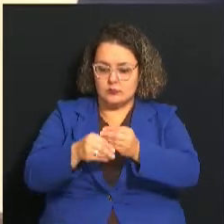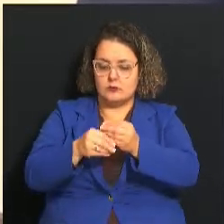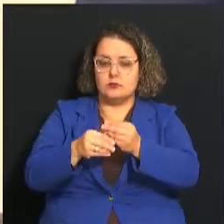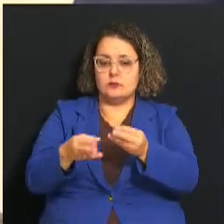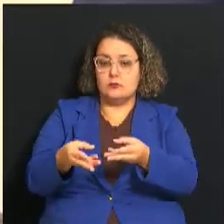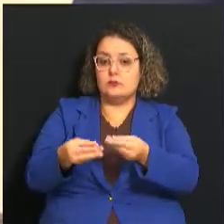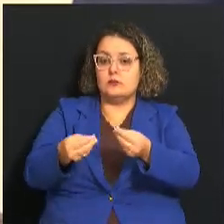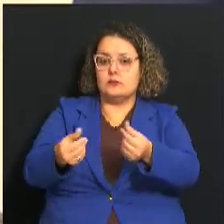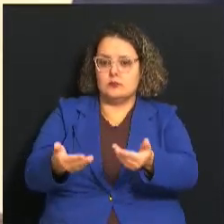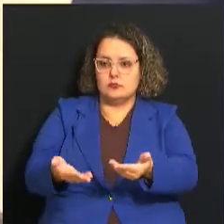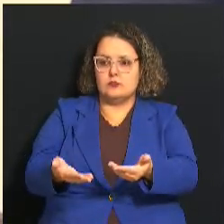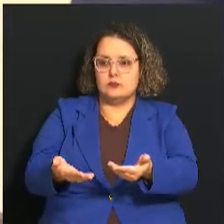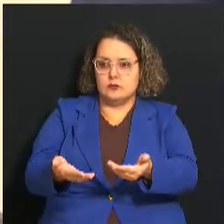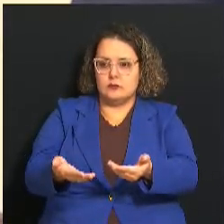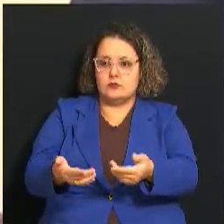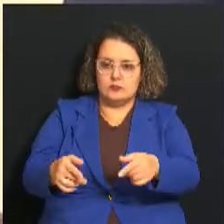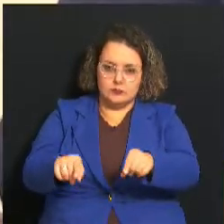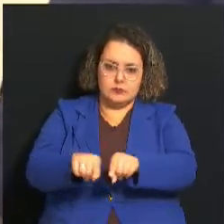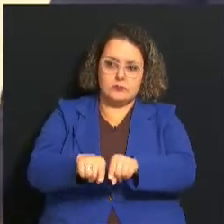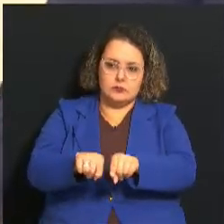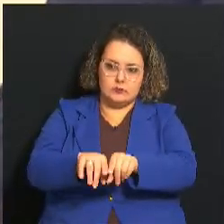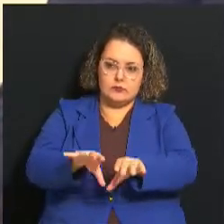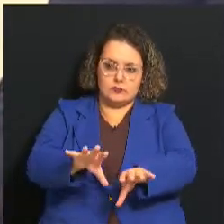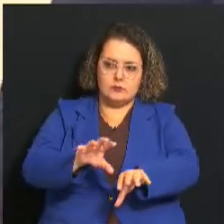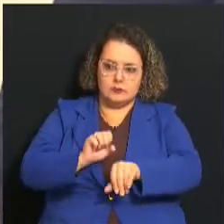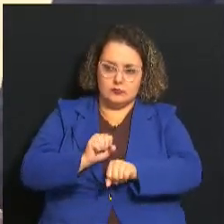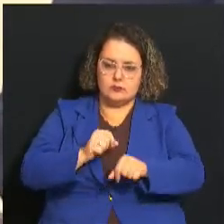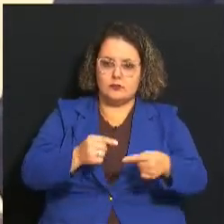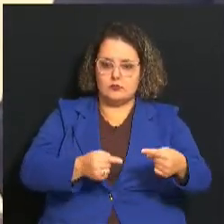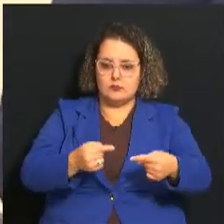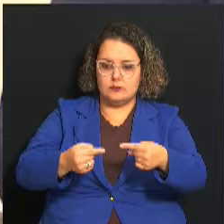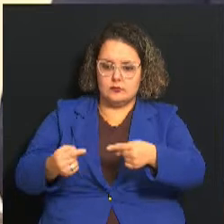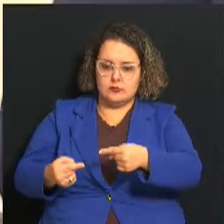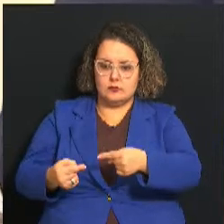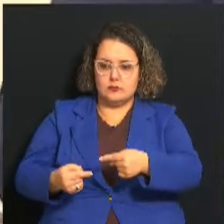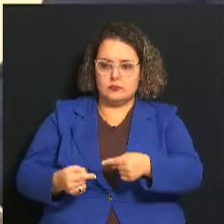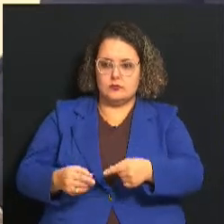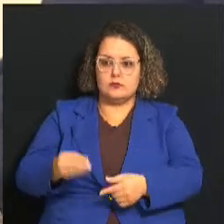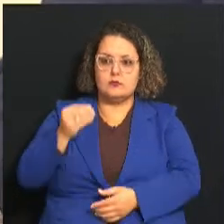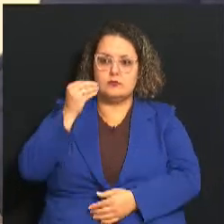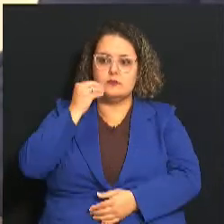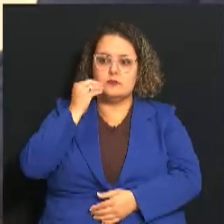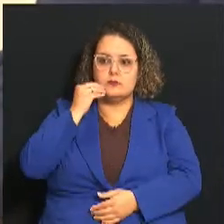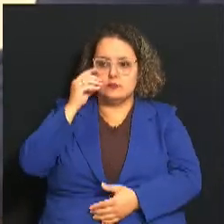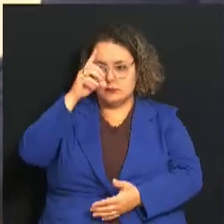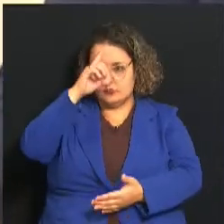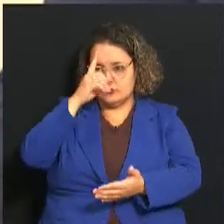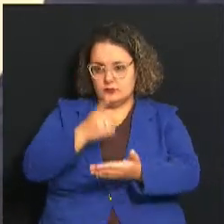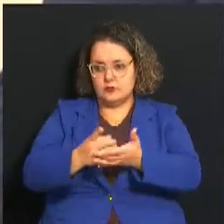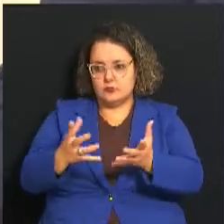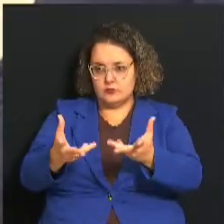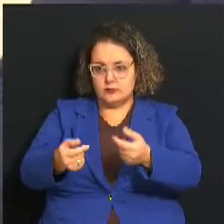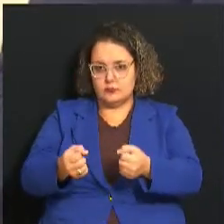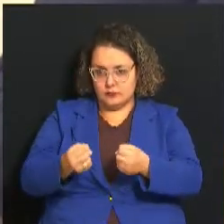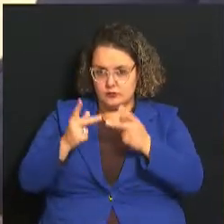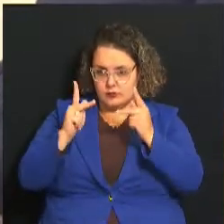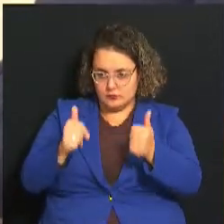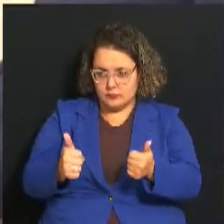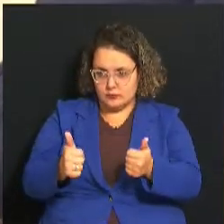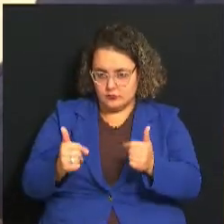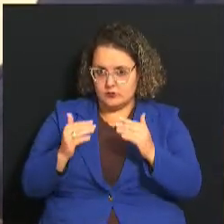aprimorar, aí também a gente acolhe, discute aqui, tenta decidir de forma colegiada. Tudo bem? Dessa